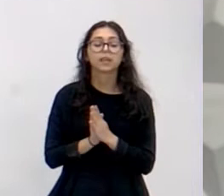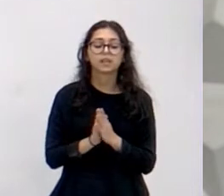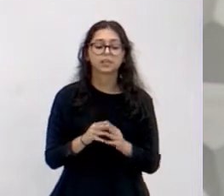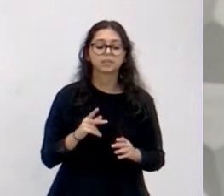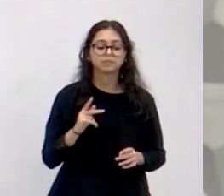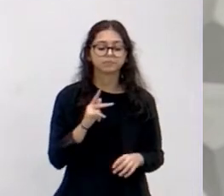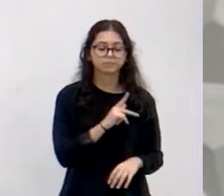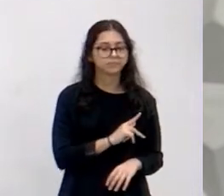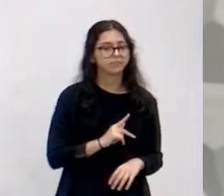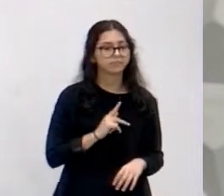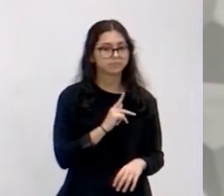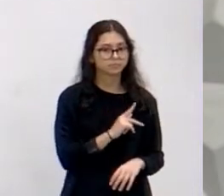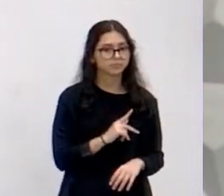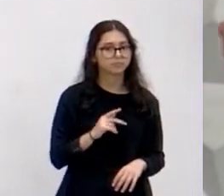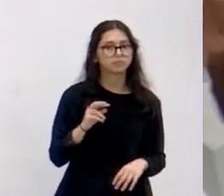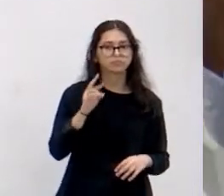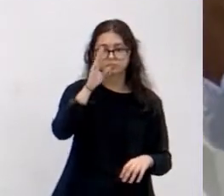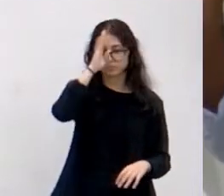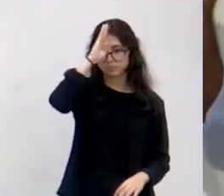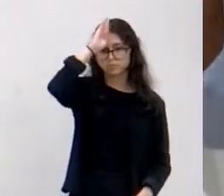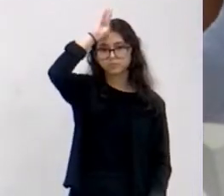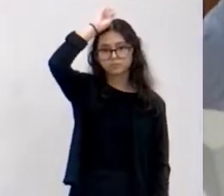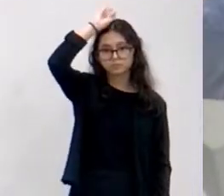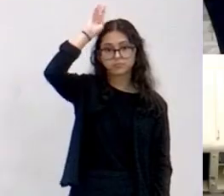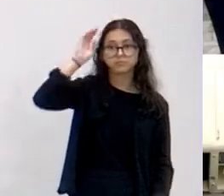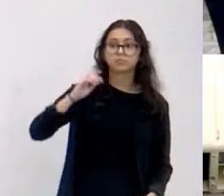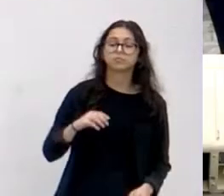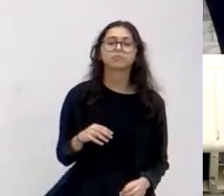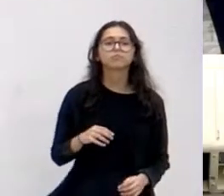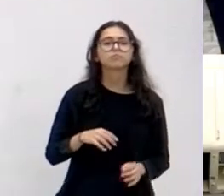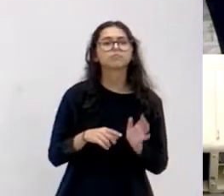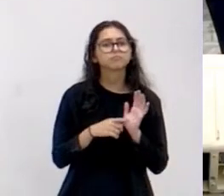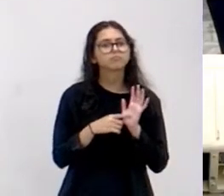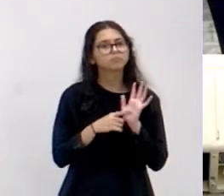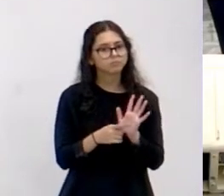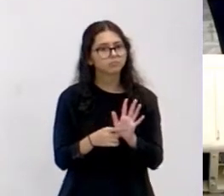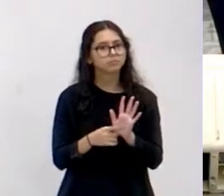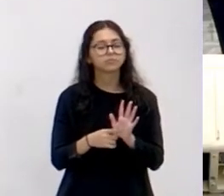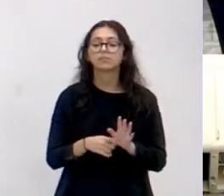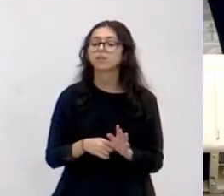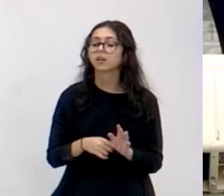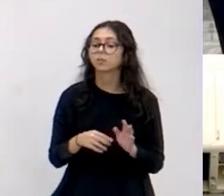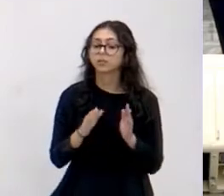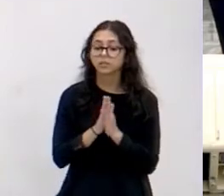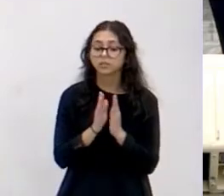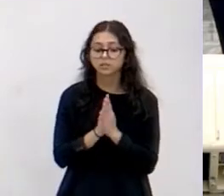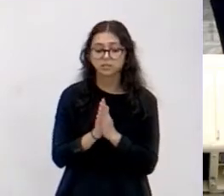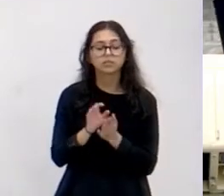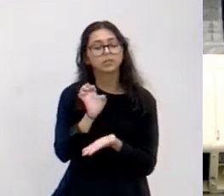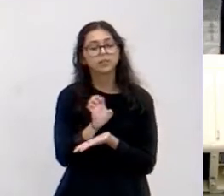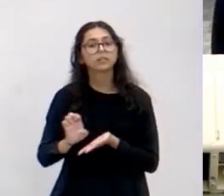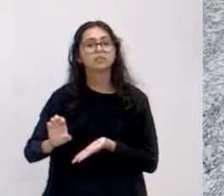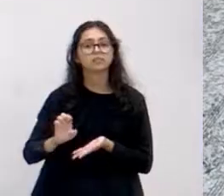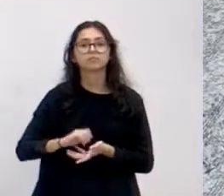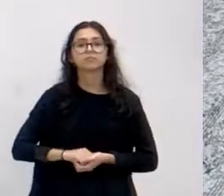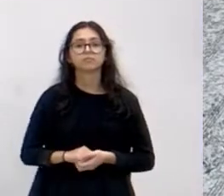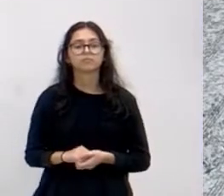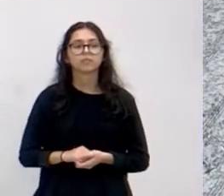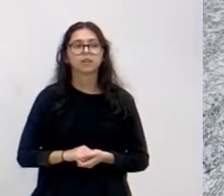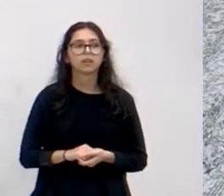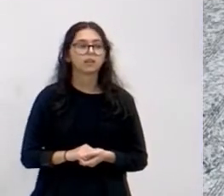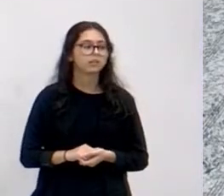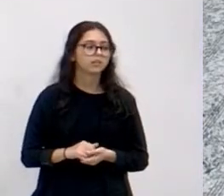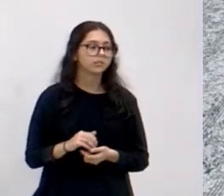no Capítulo 11 Versículo dois faz questão de citar uma oração do profeta Elias e